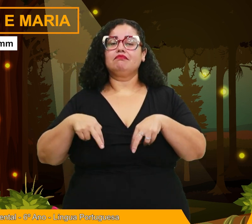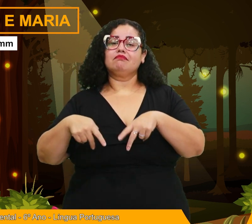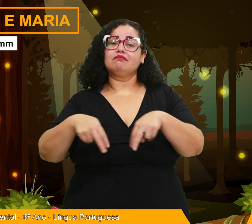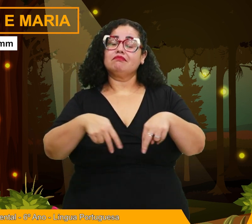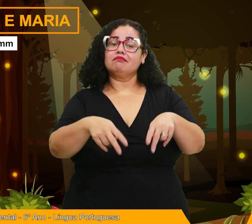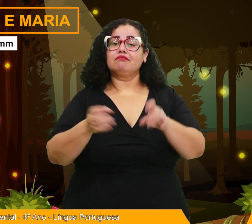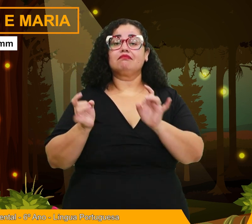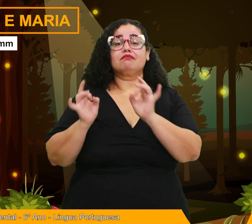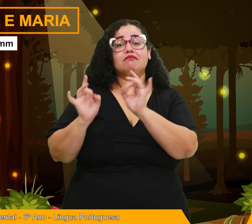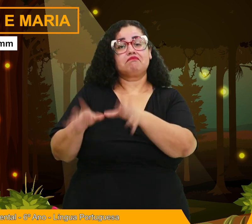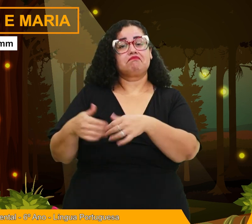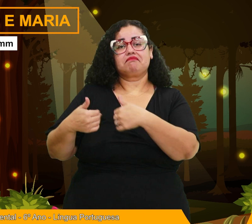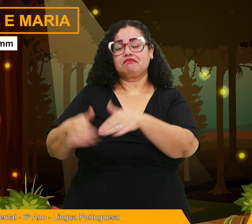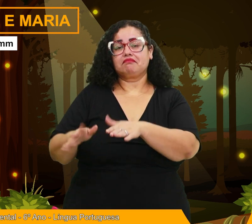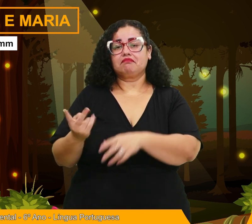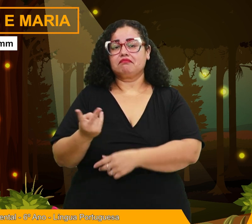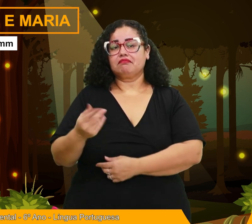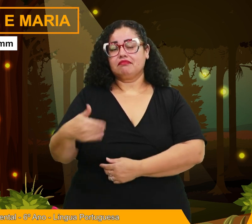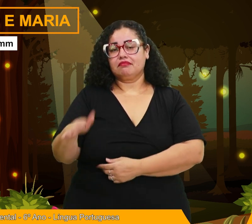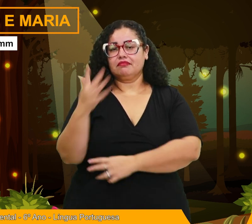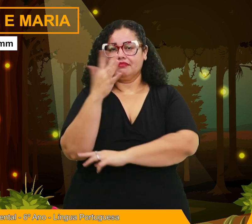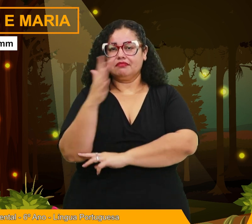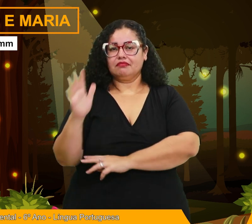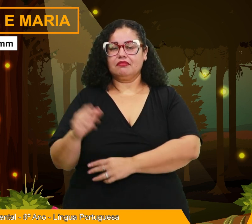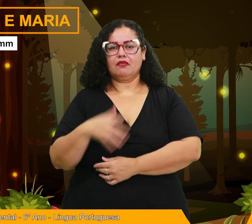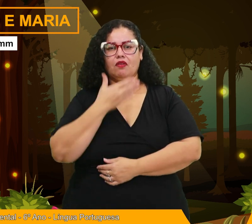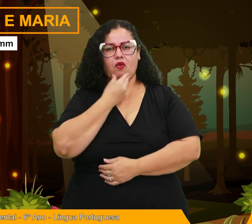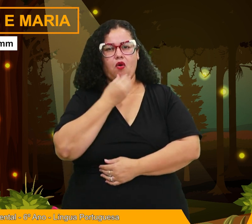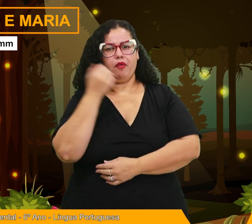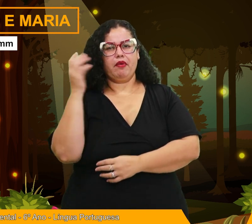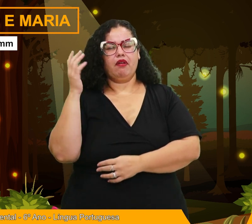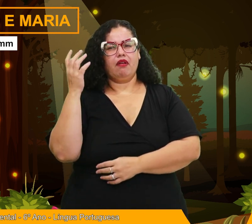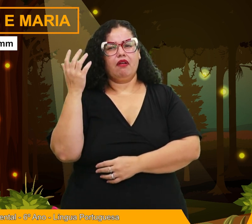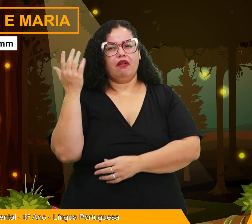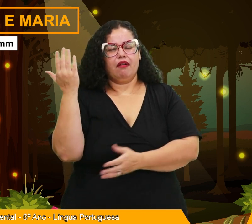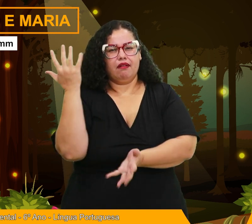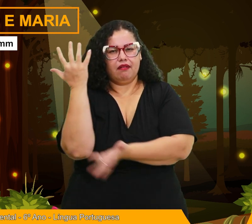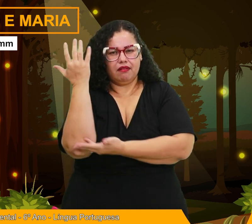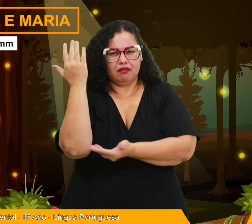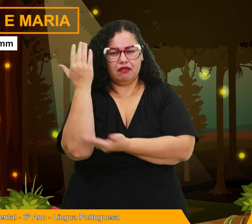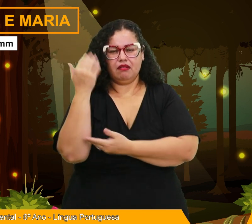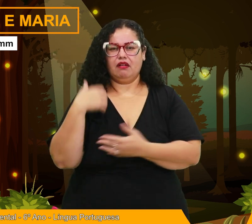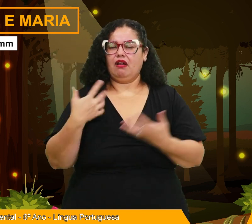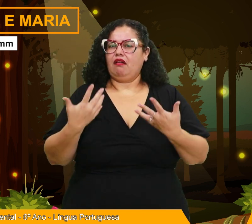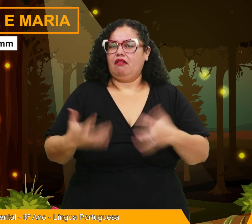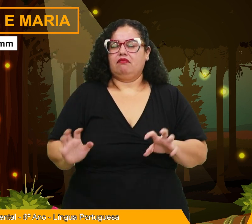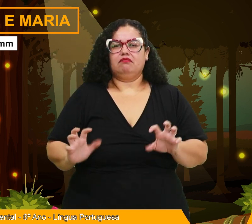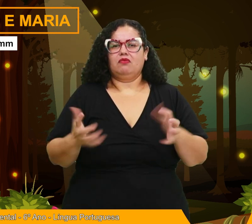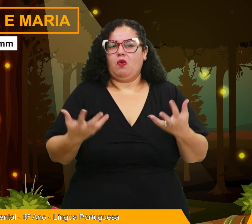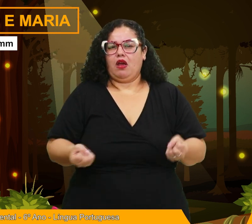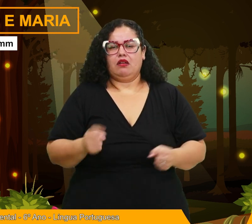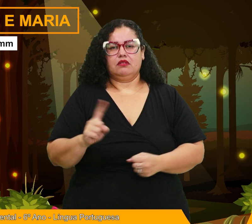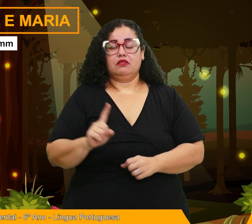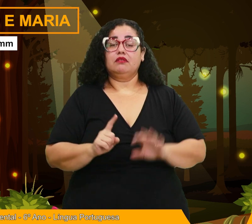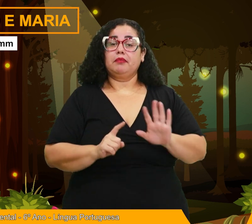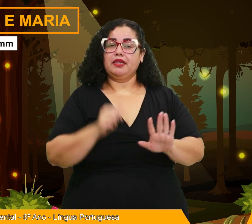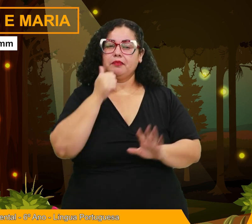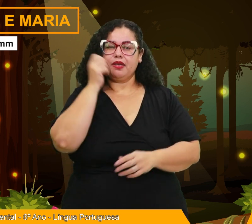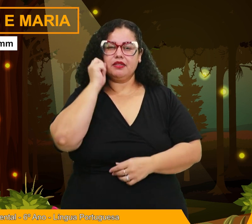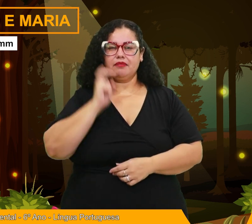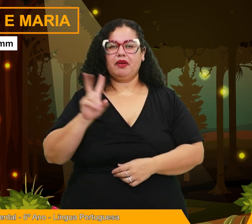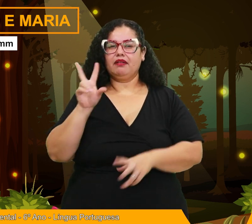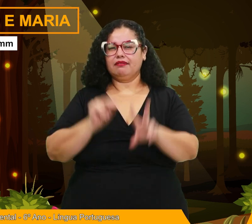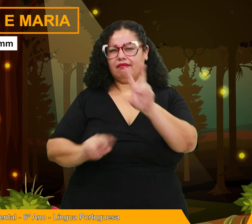e lá os abandonaremos. O lenhador não queria nem ouvir falar de um plano tão cruel, mas a mulher, esperta